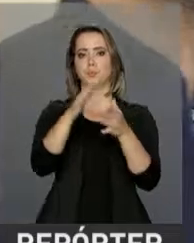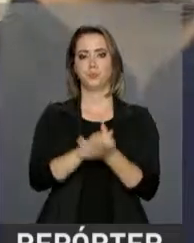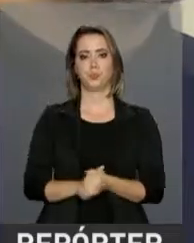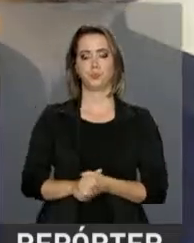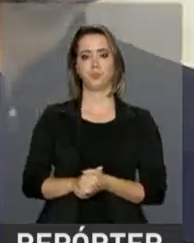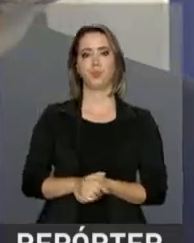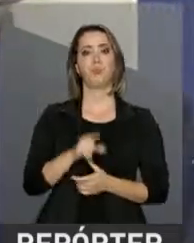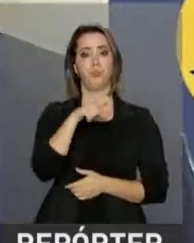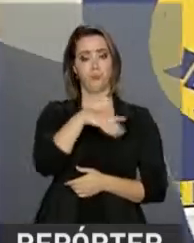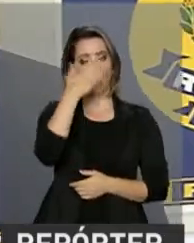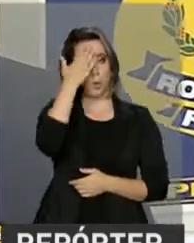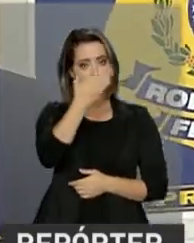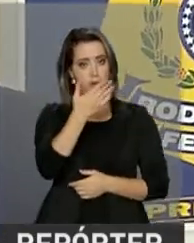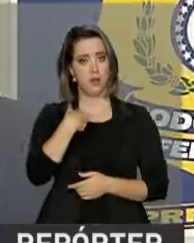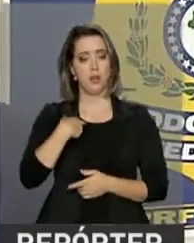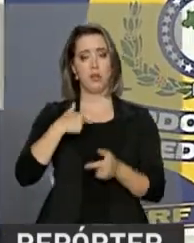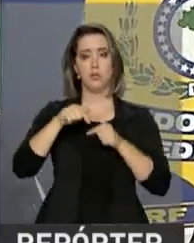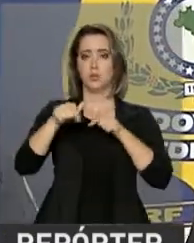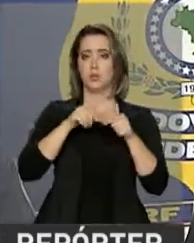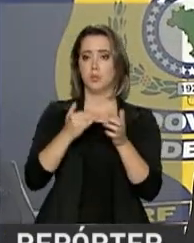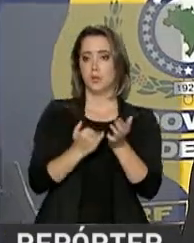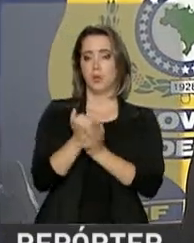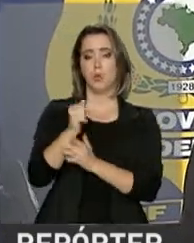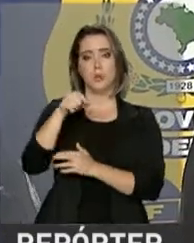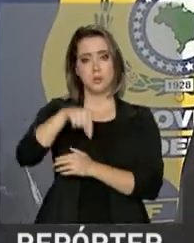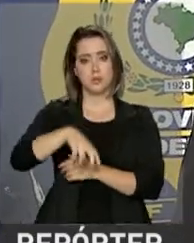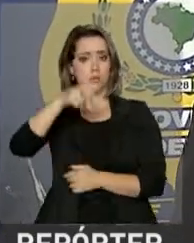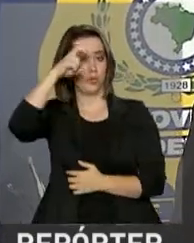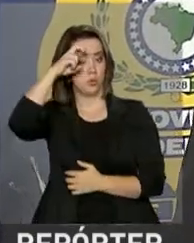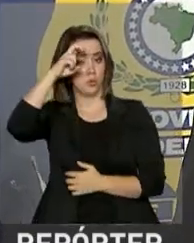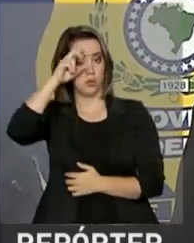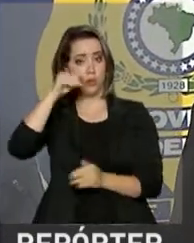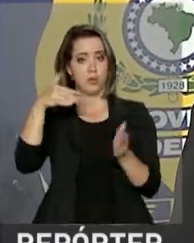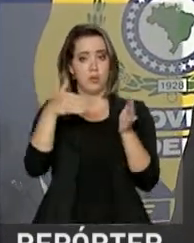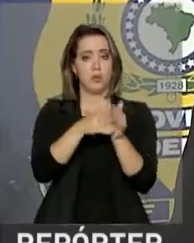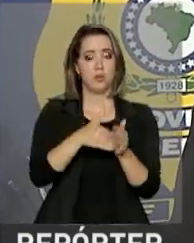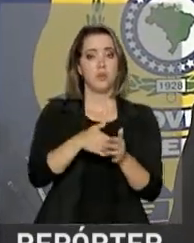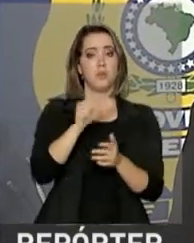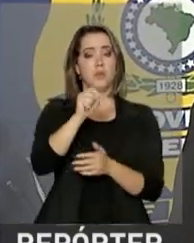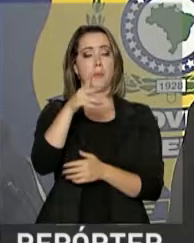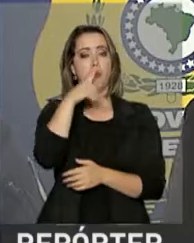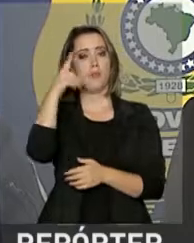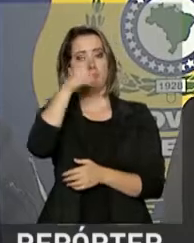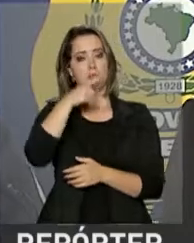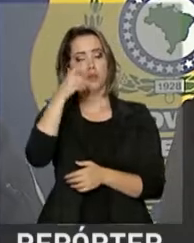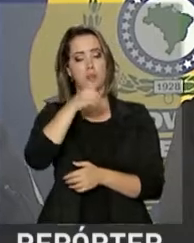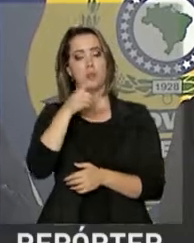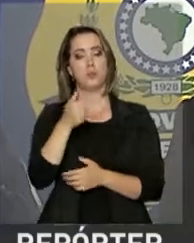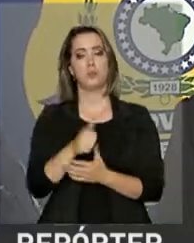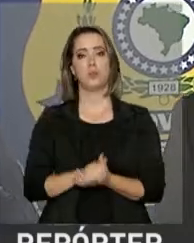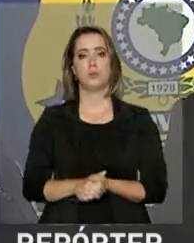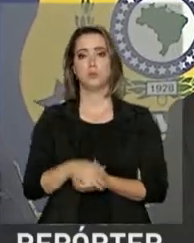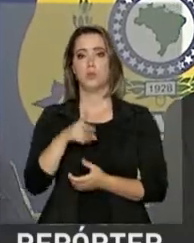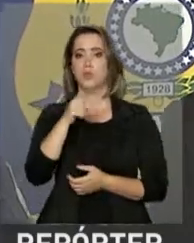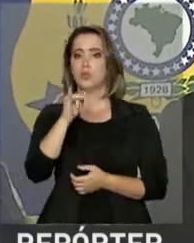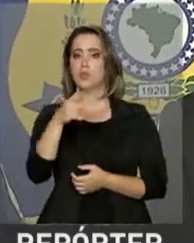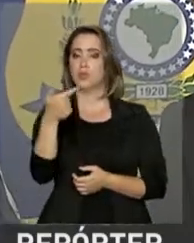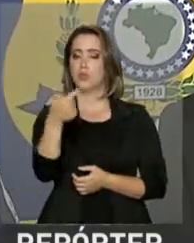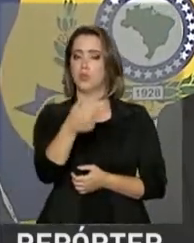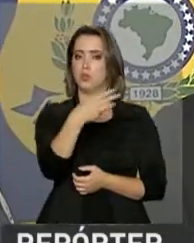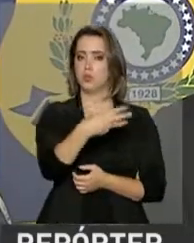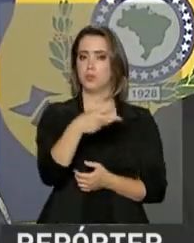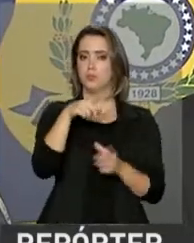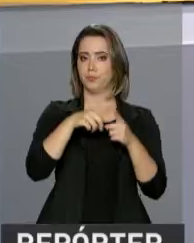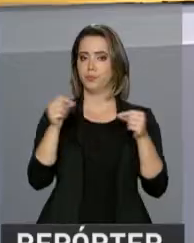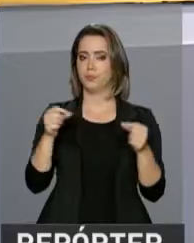a operação tiradentes começou à meia noite desta quinta-feira e vai até a meia noite do domingo dia 23 de brasília